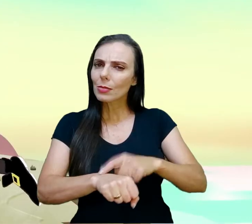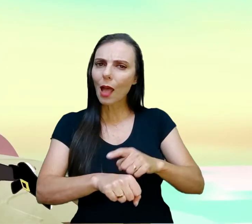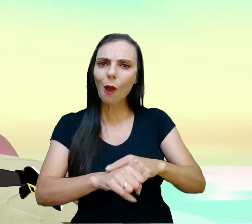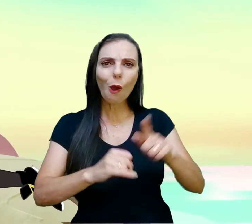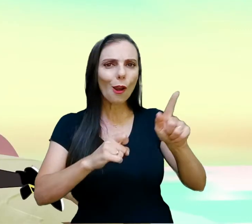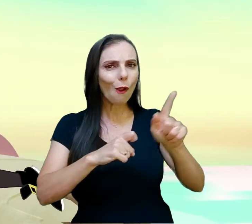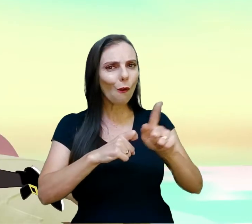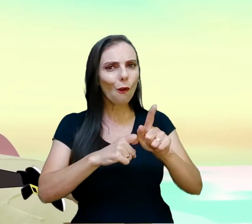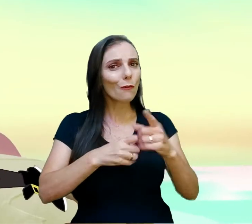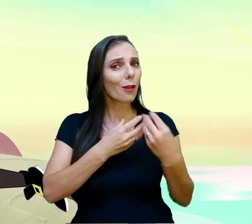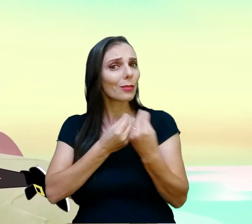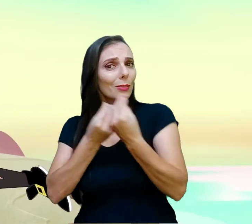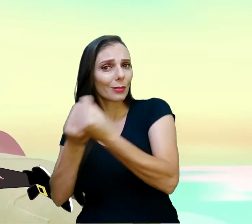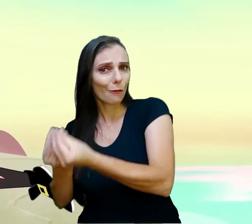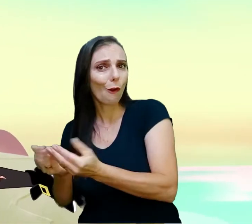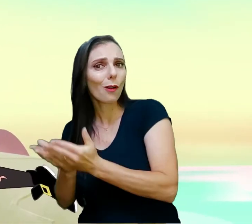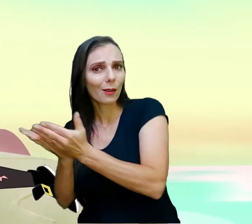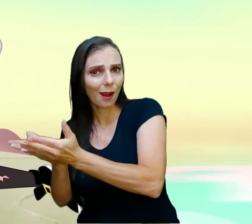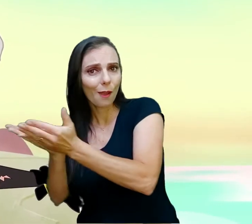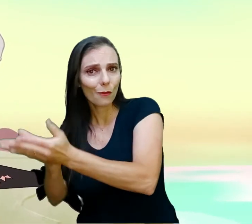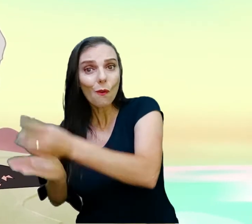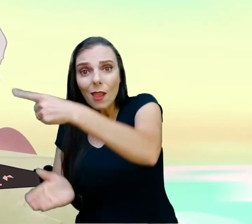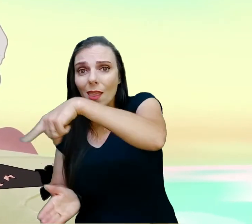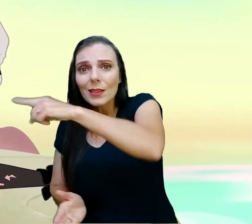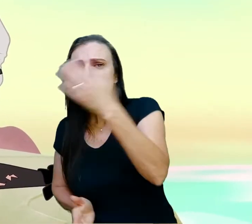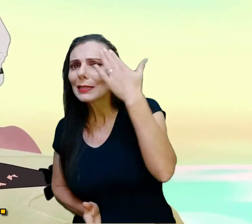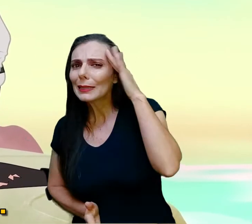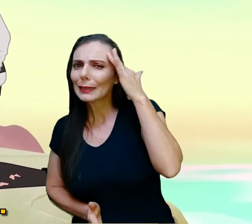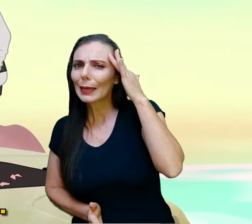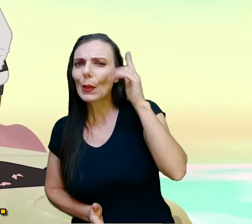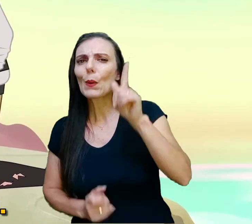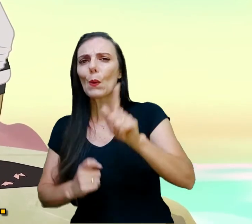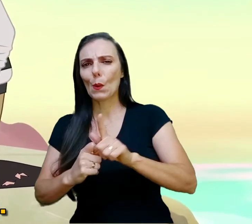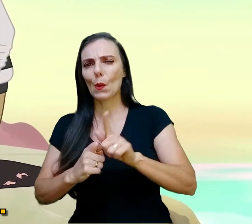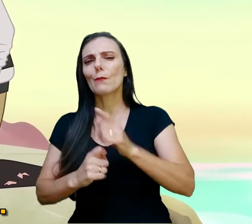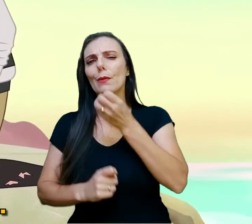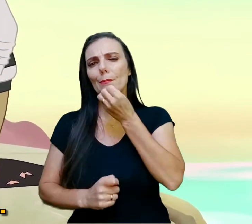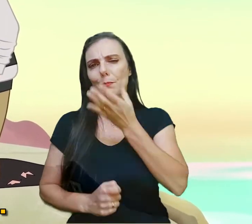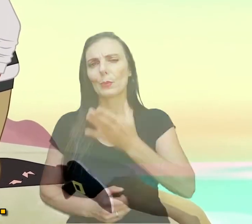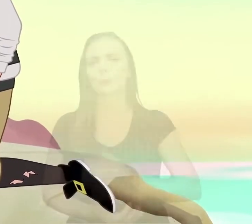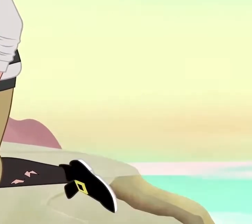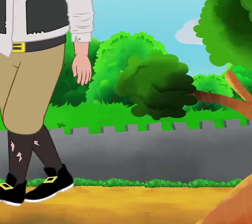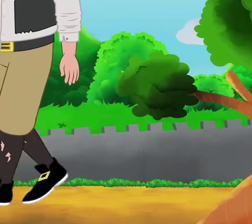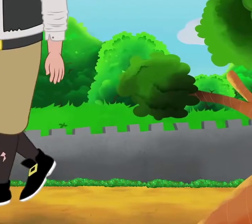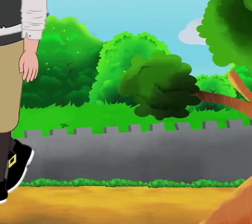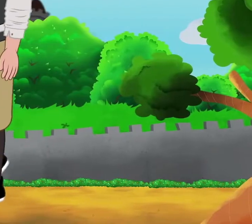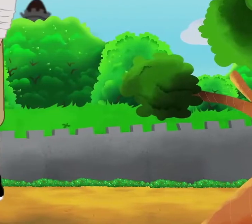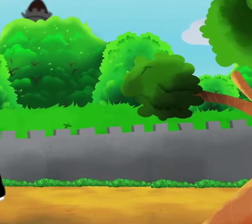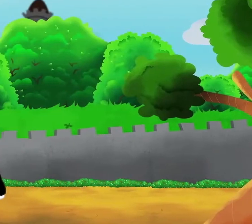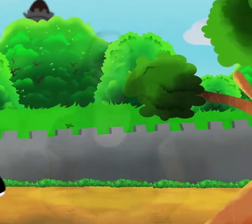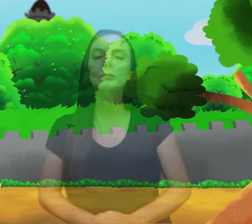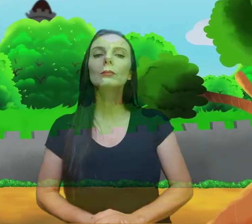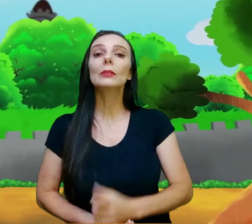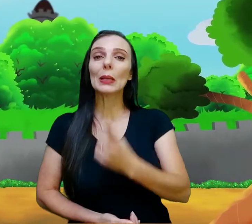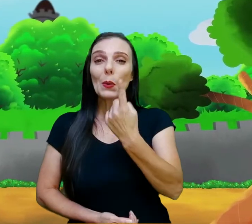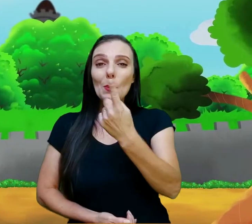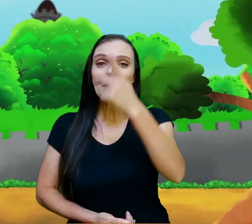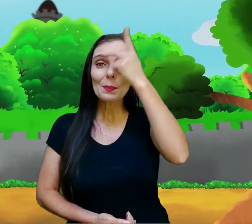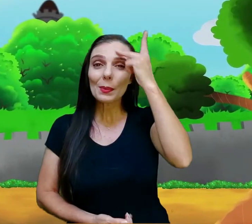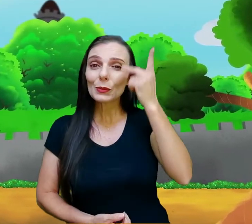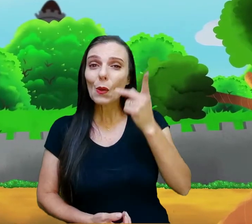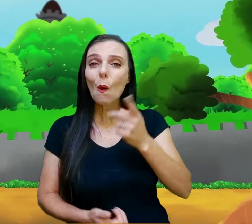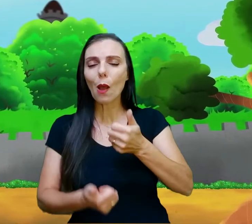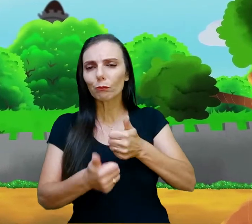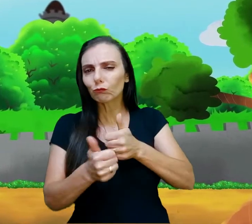Quando Gulliver devolveu os navios deles, eles entenderam que ele não tinha más intenções. Com um guia ao